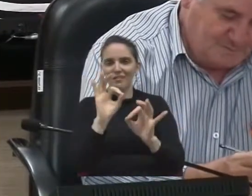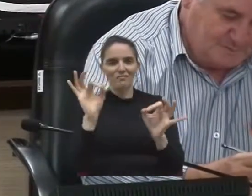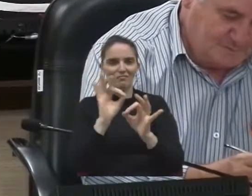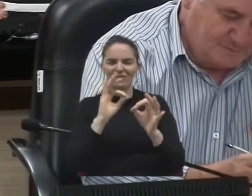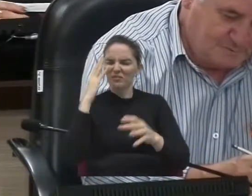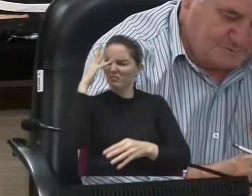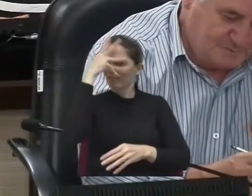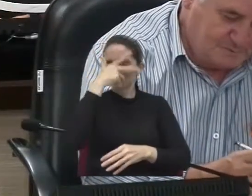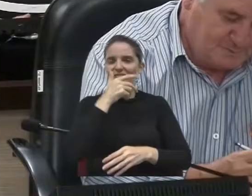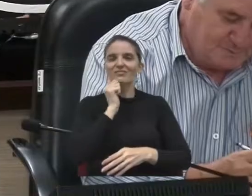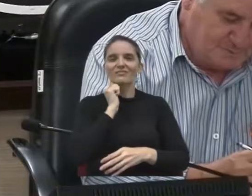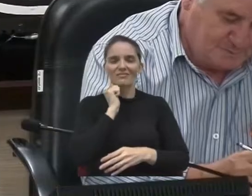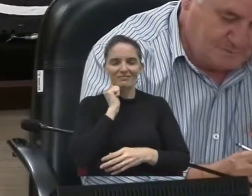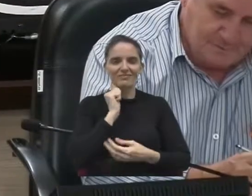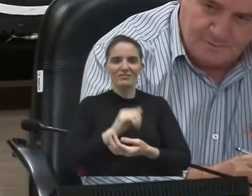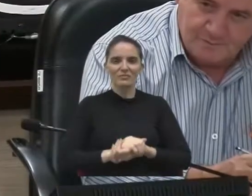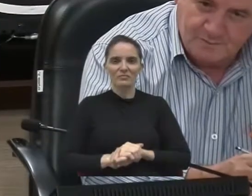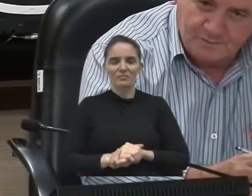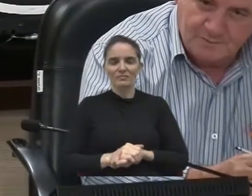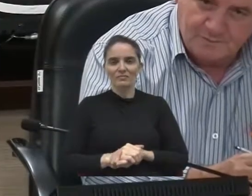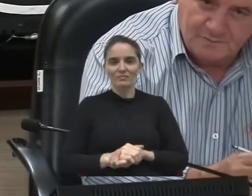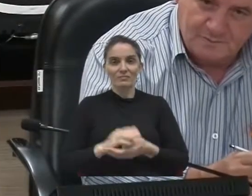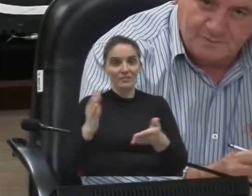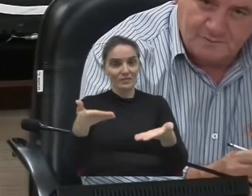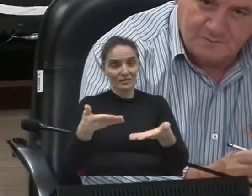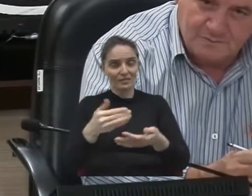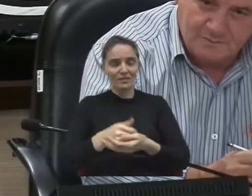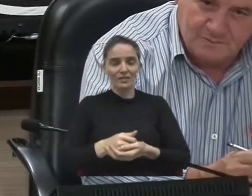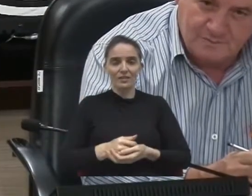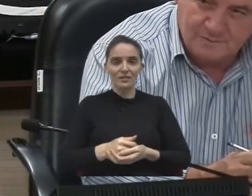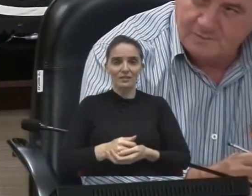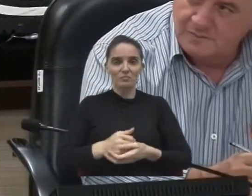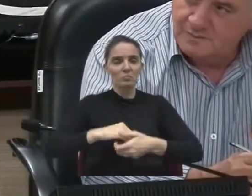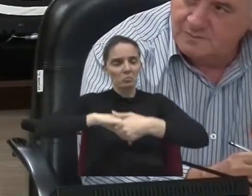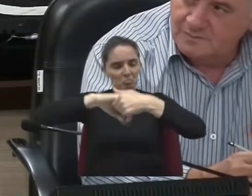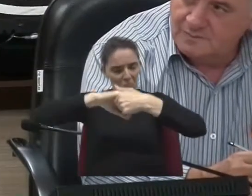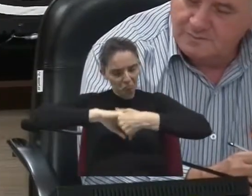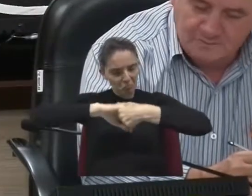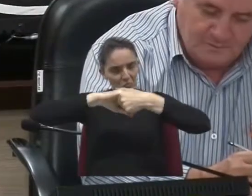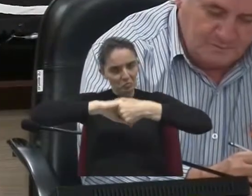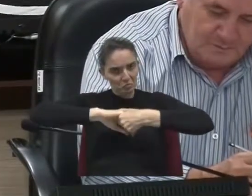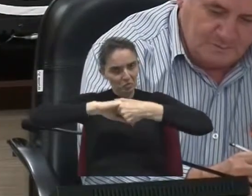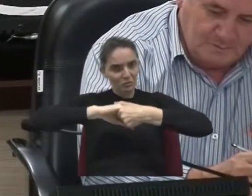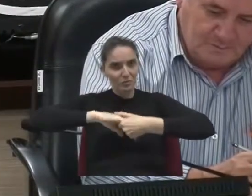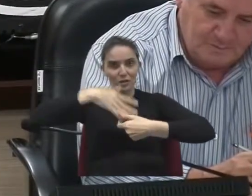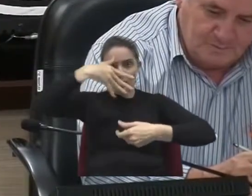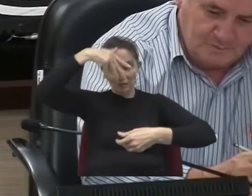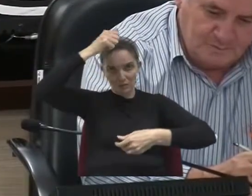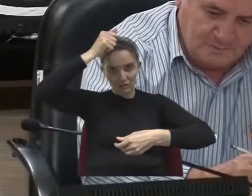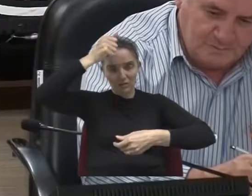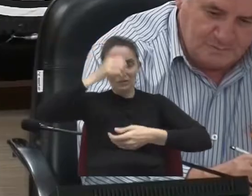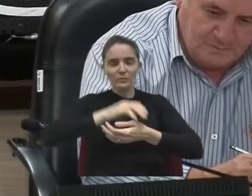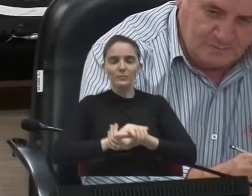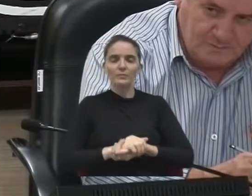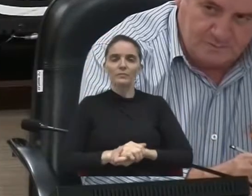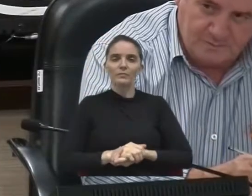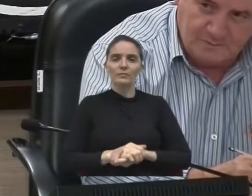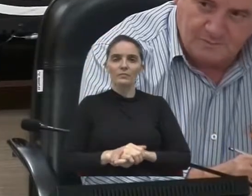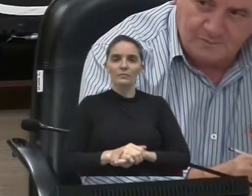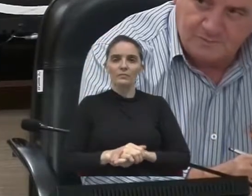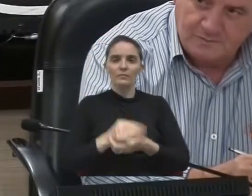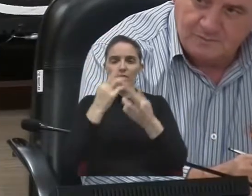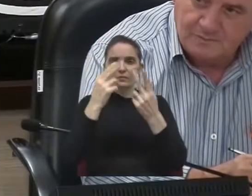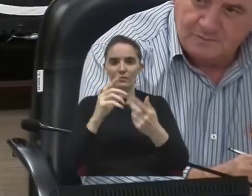todo o contexto. Fica aqui, vereador Toninho, meus cumprimentos a Vossa Excelência. Também quero, tal como fez o vereador Wagner